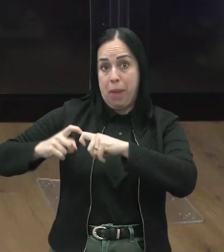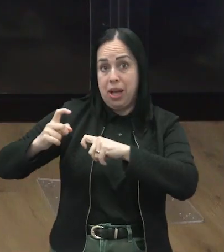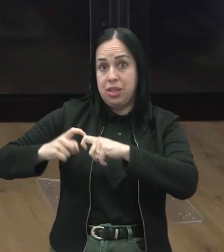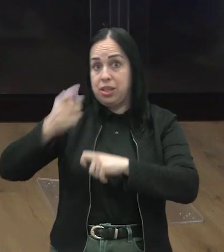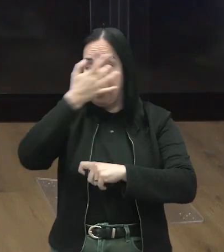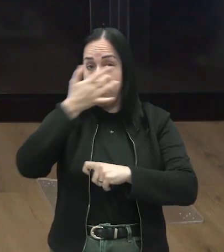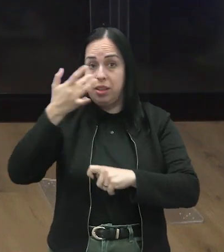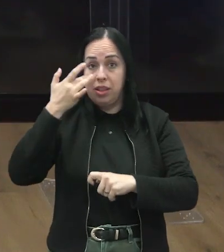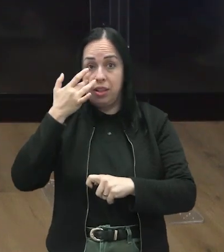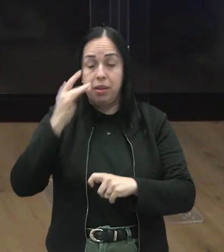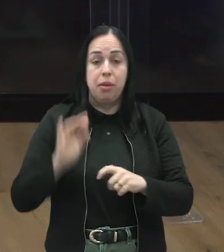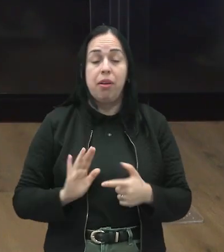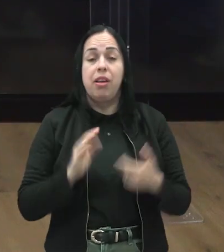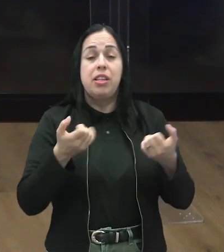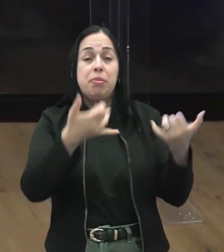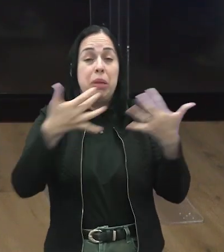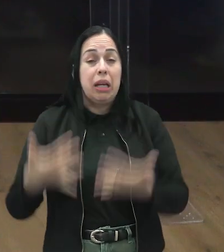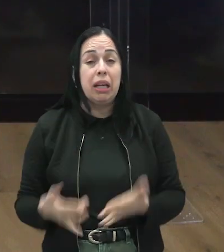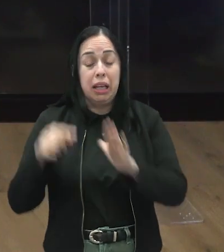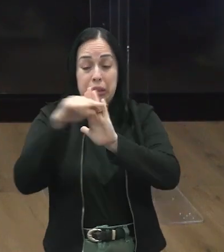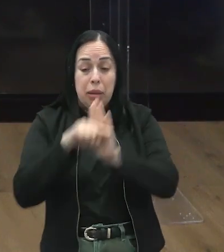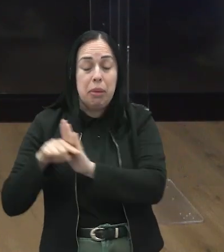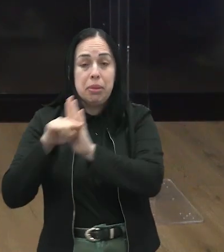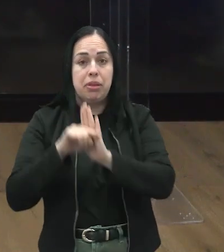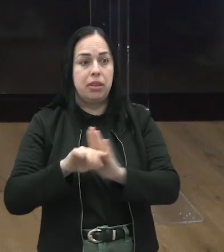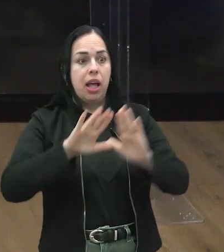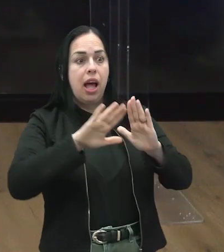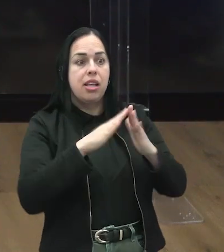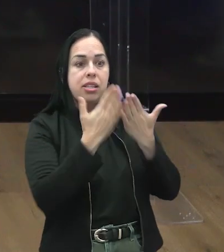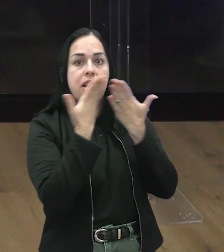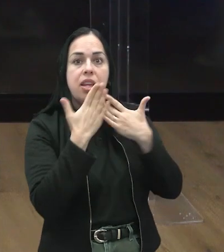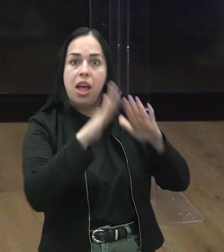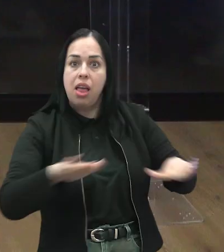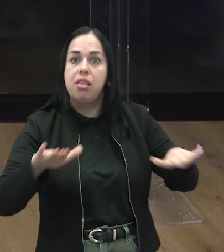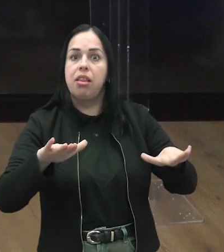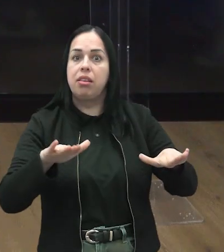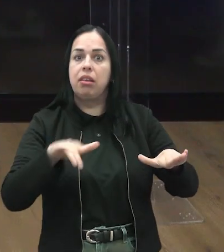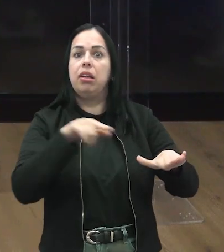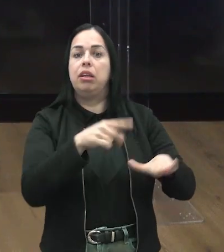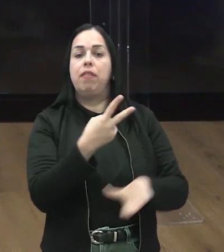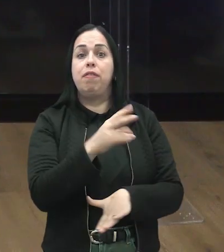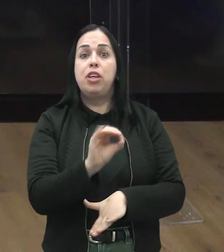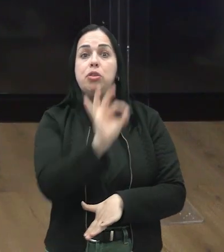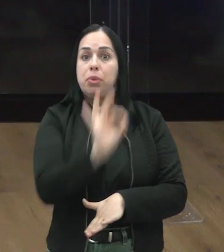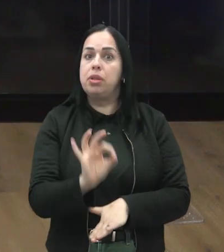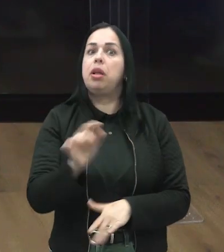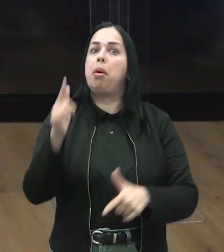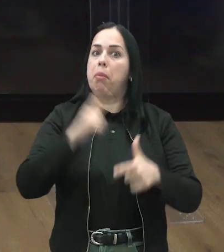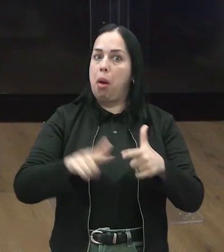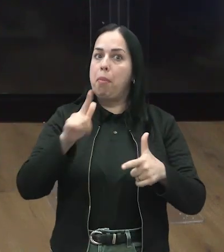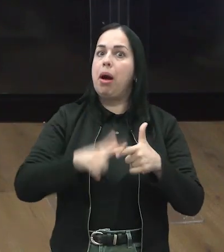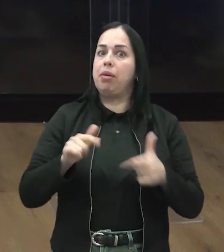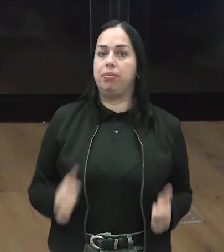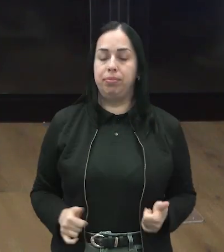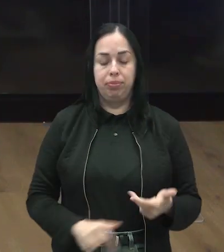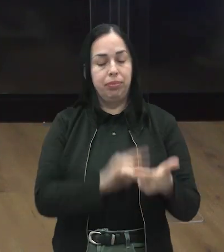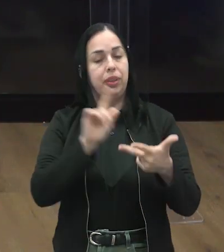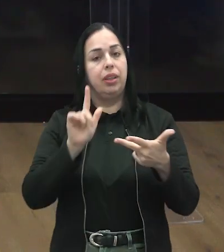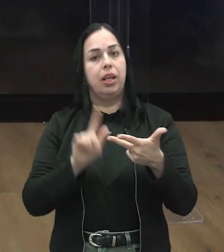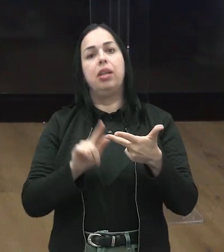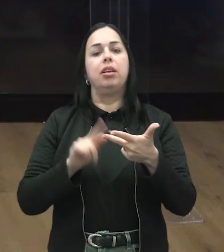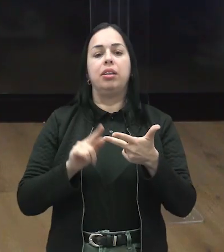que cerca de 20% das crianças em idade escolar apresentam problemas de visão. E ainda, o Programa